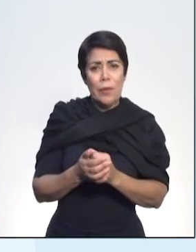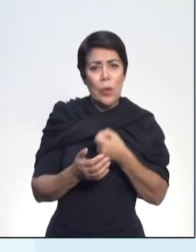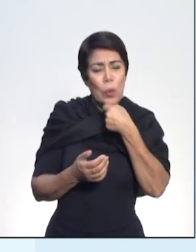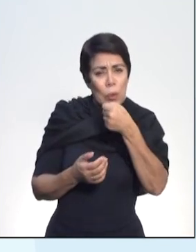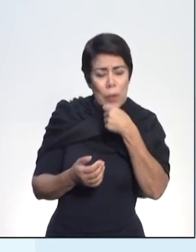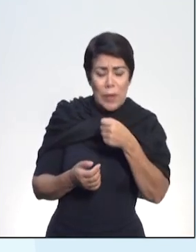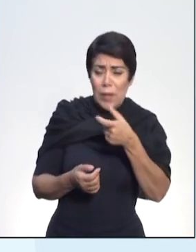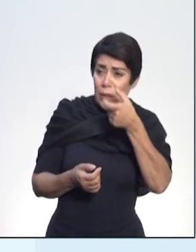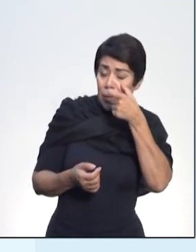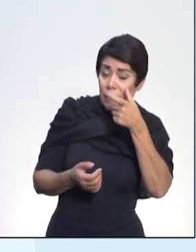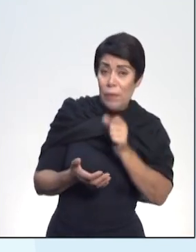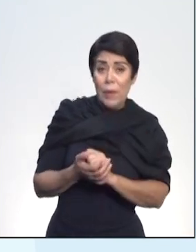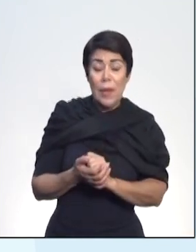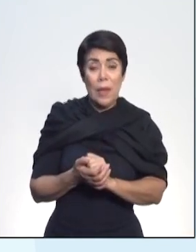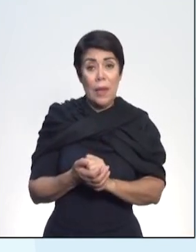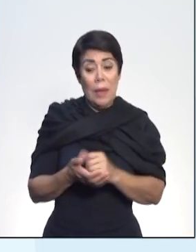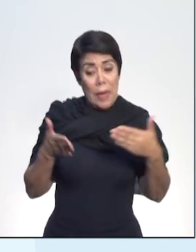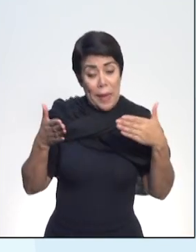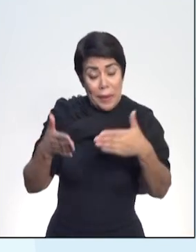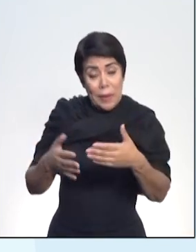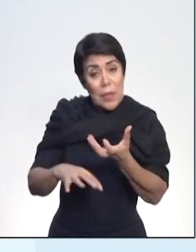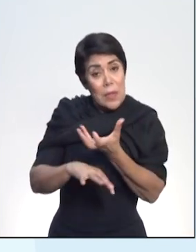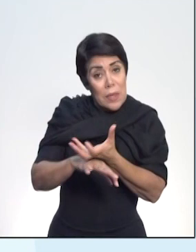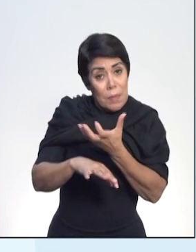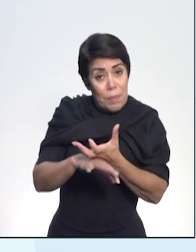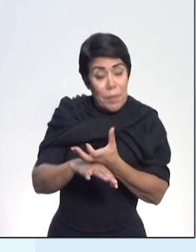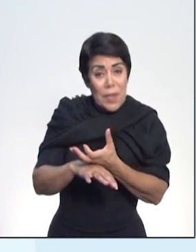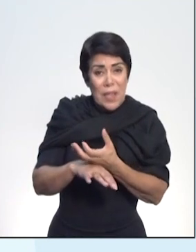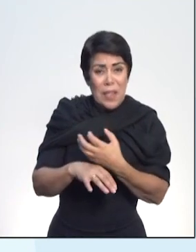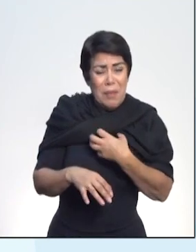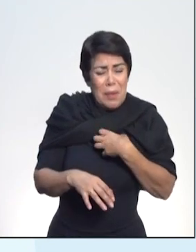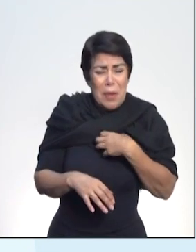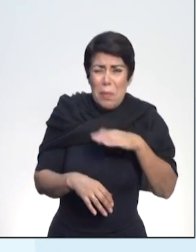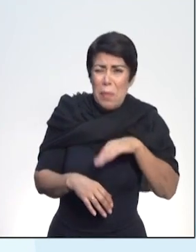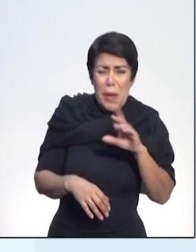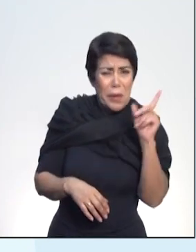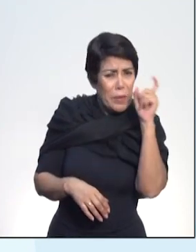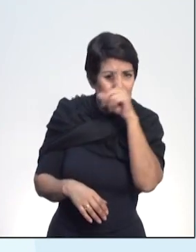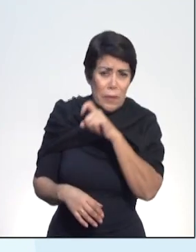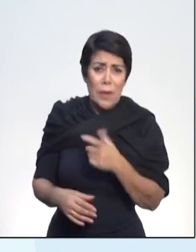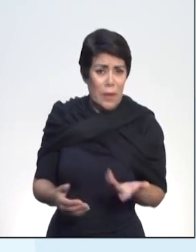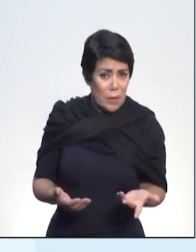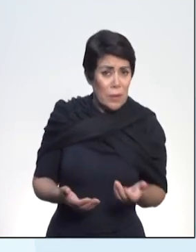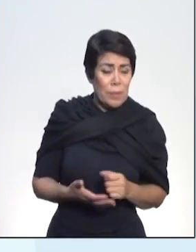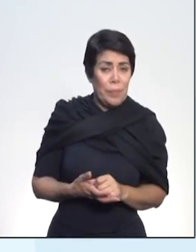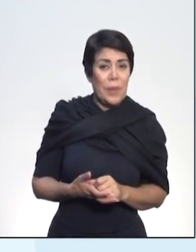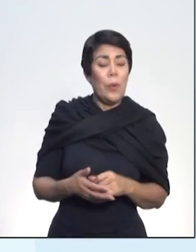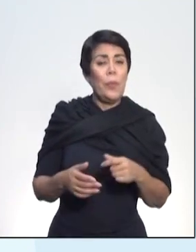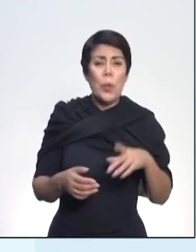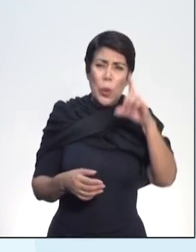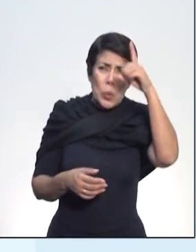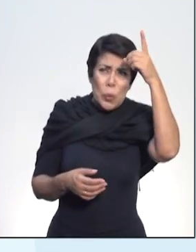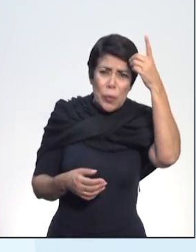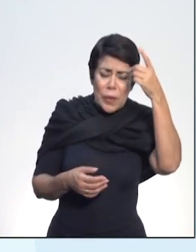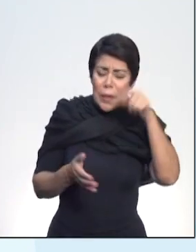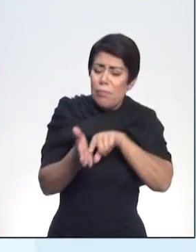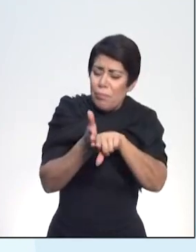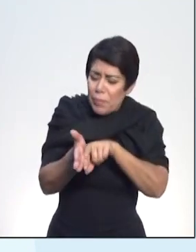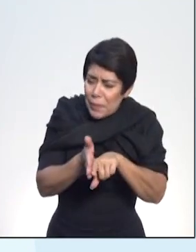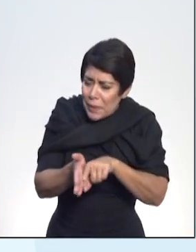né, para se concentrar naquelas matérias que a gente tem mais dificuldades, né, para tirar